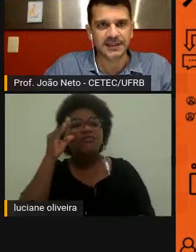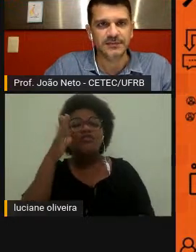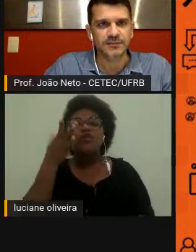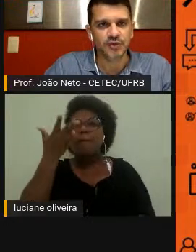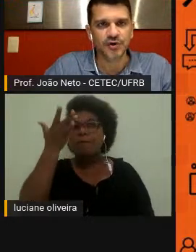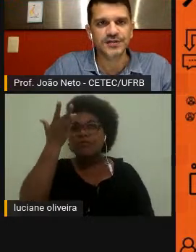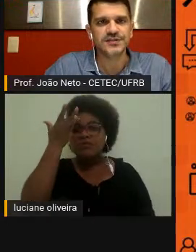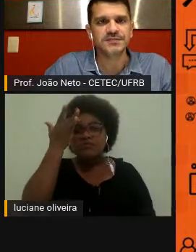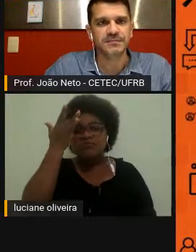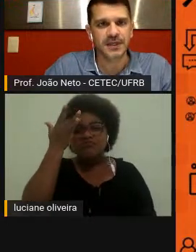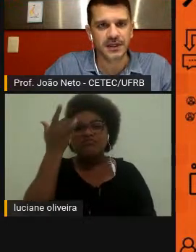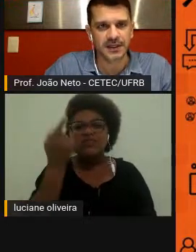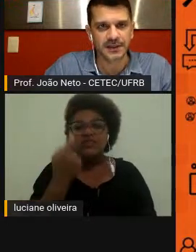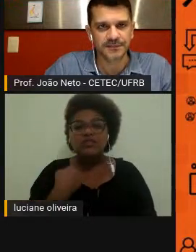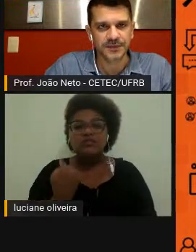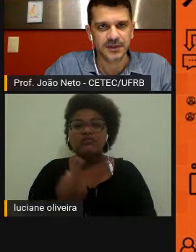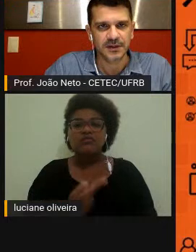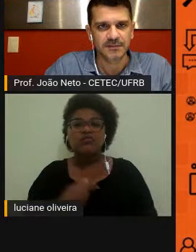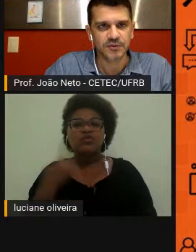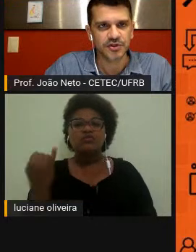para nós